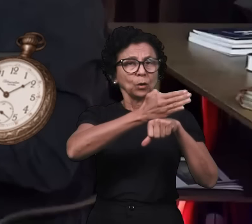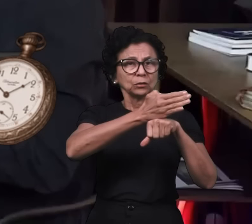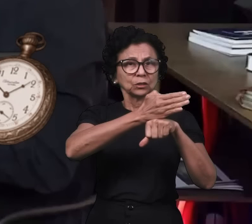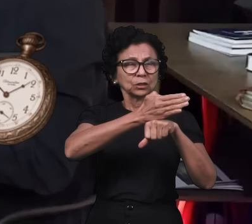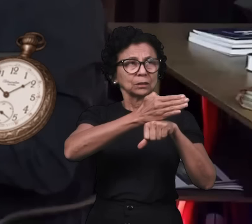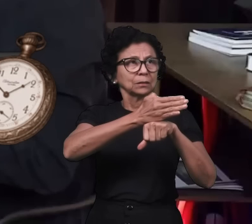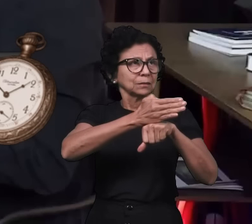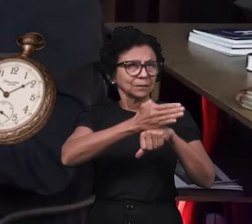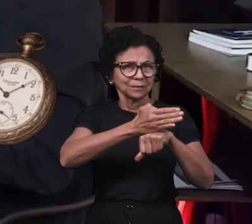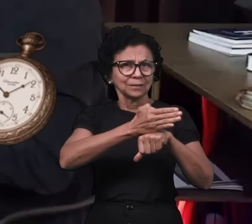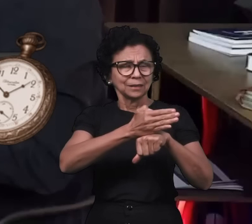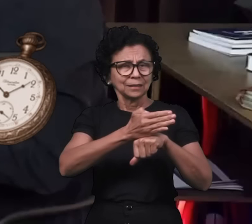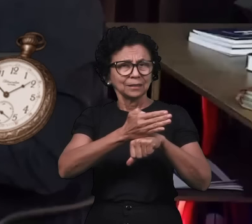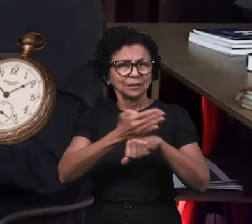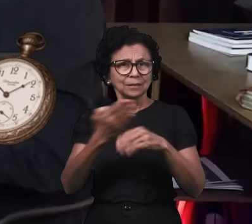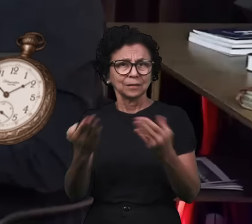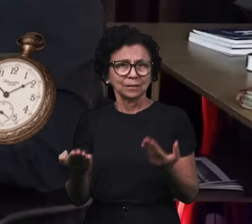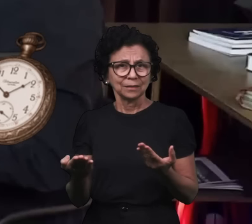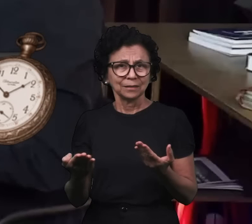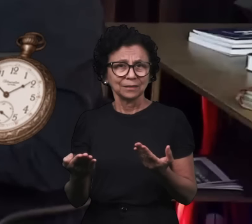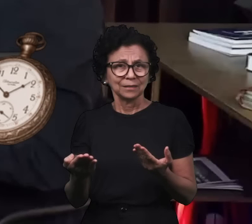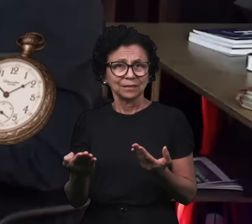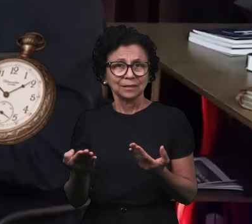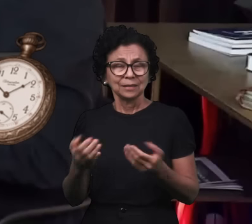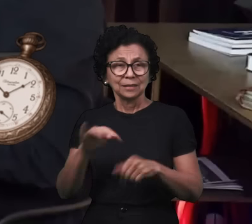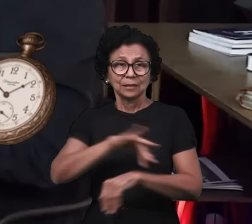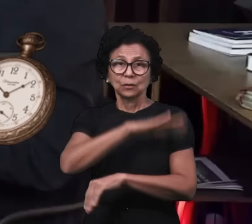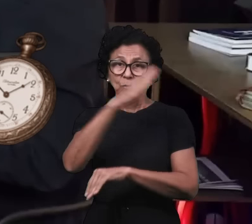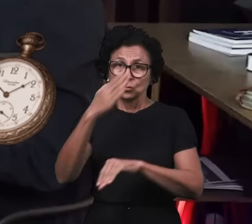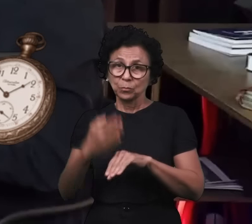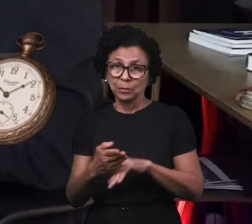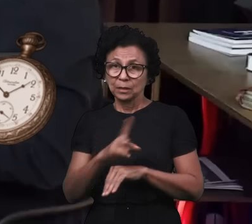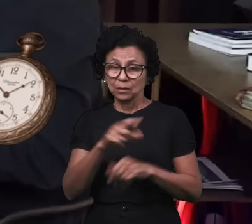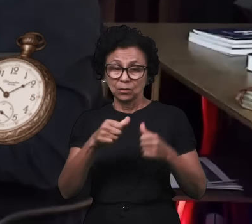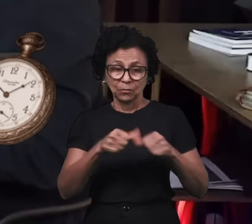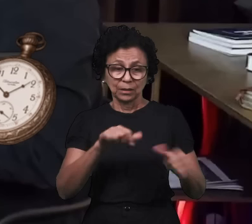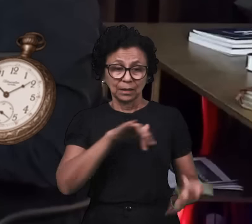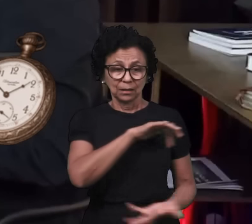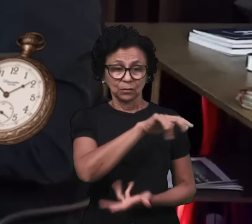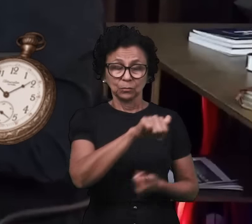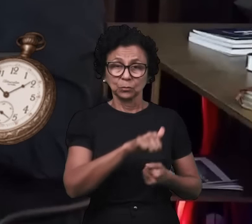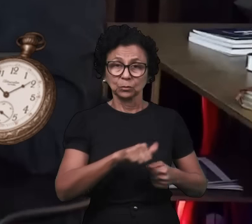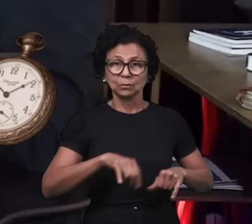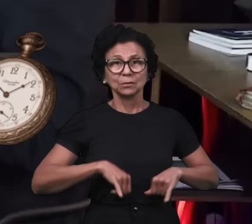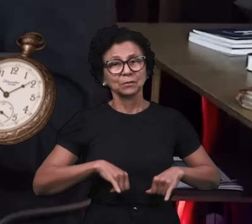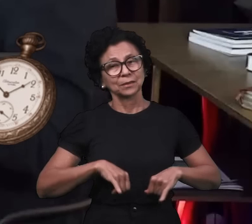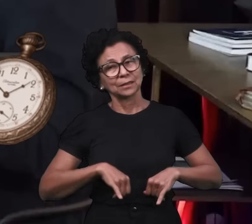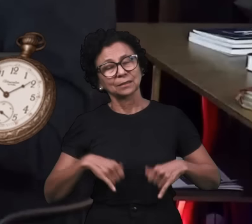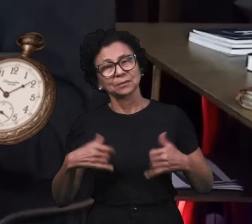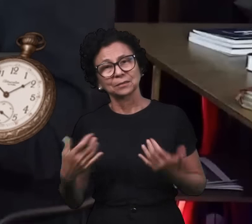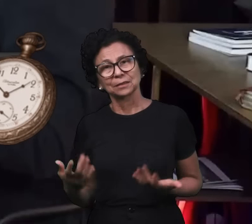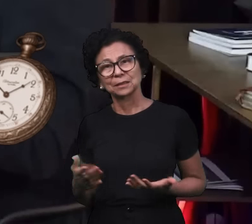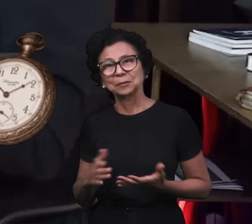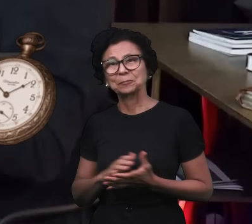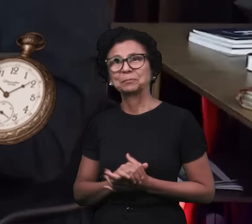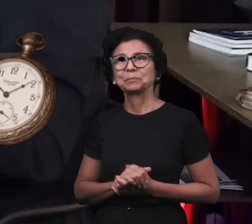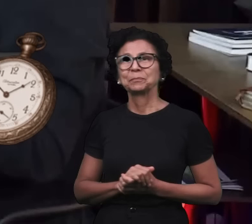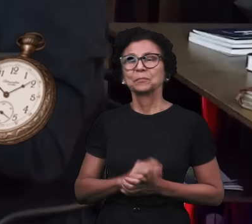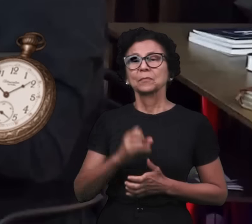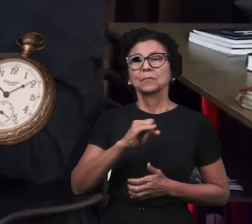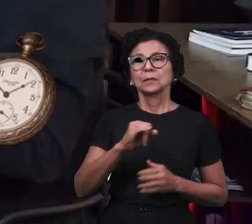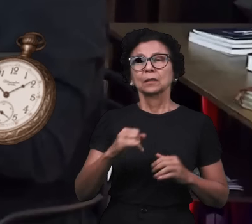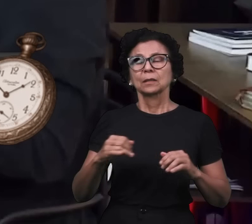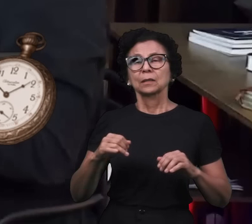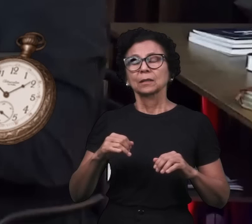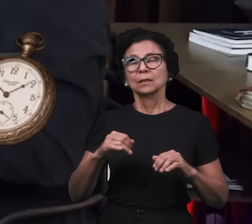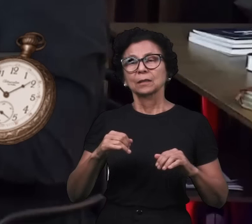chamando o homem para perecer nesse mundo, mas para subir ao monte. E acontece essa transformação, né? Sim. De Jacó, casa de